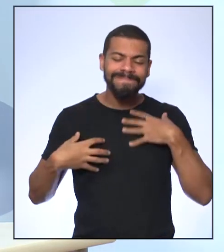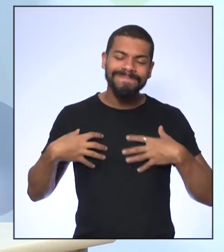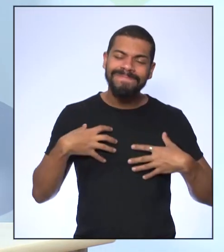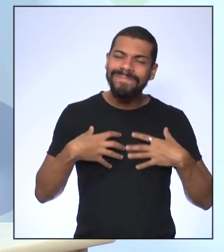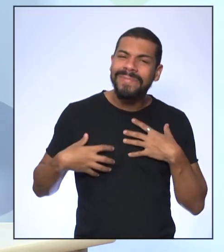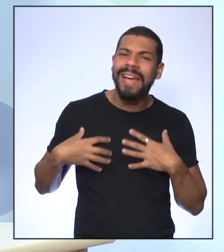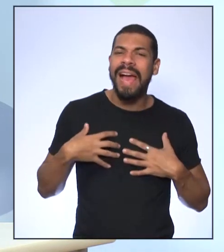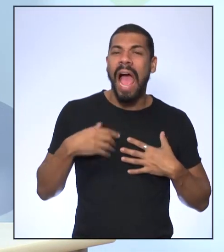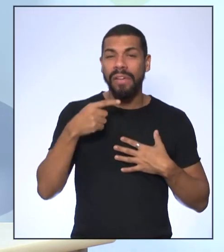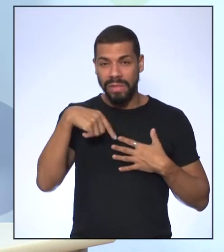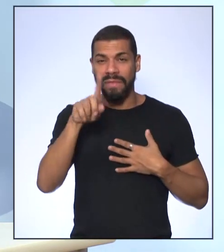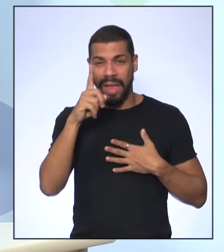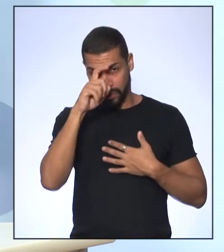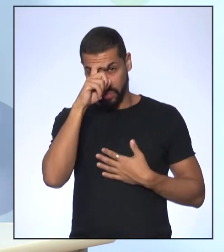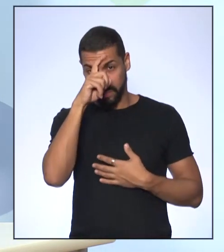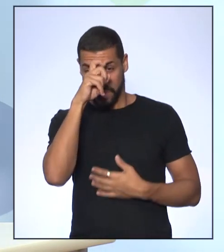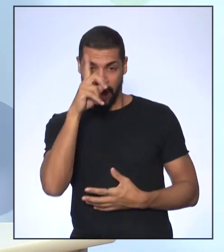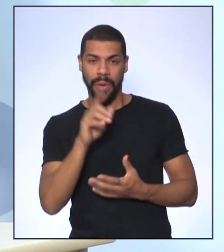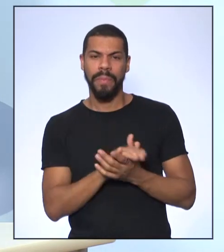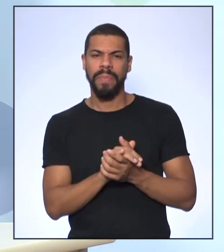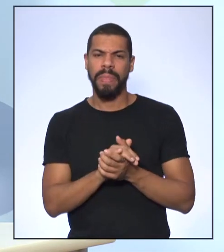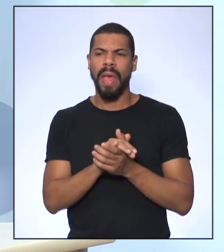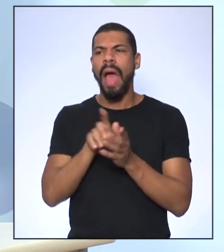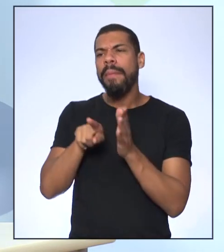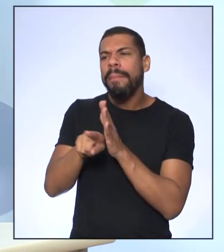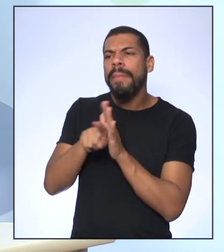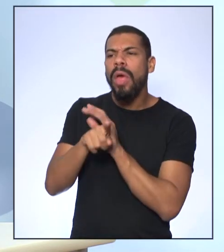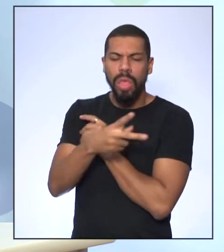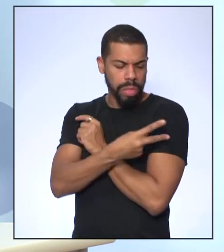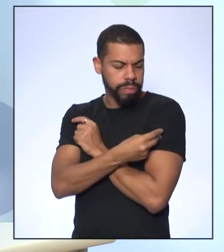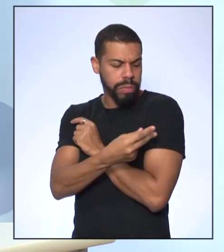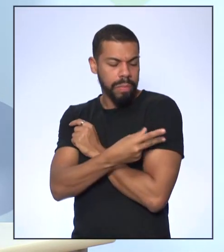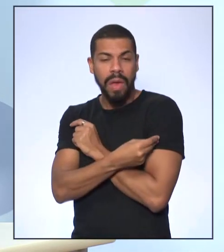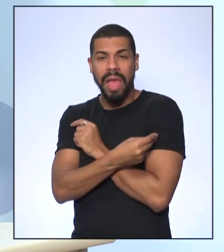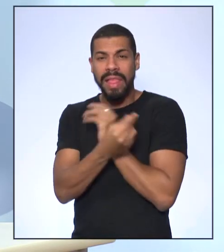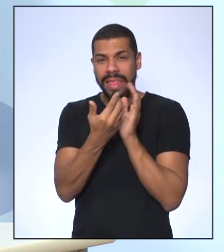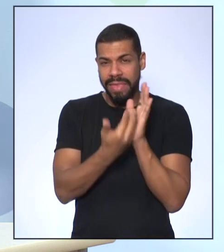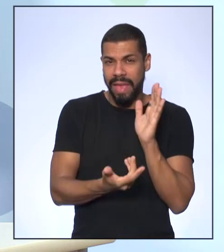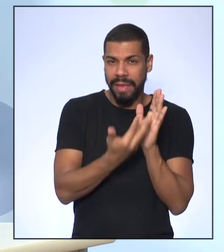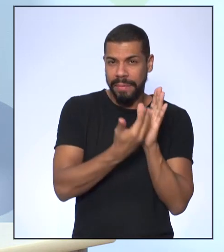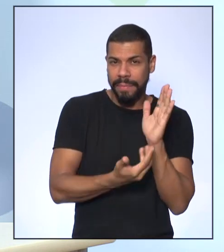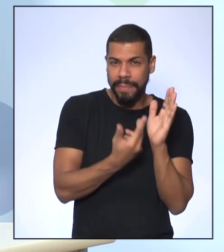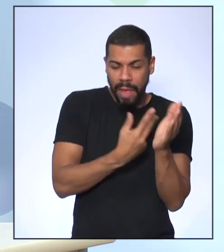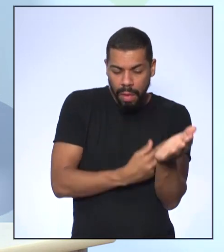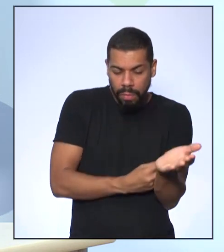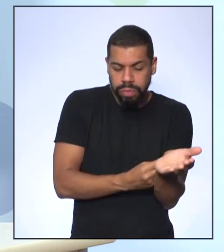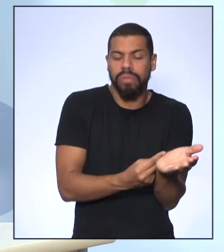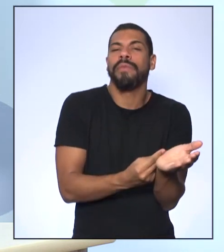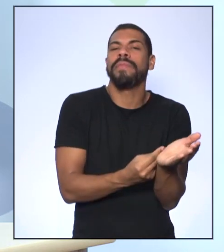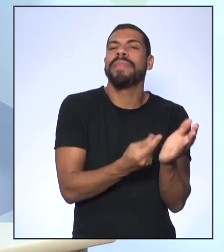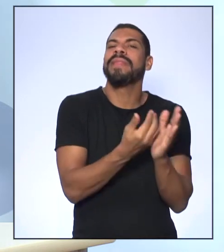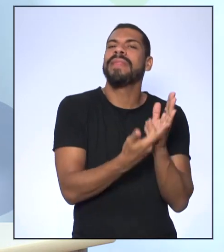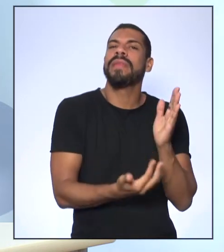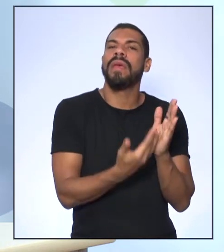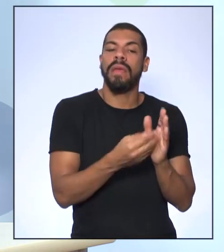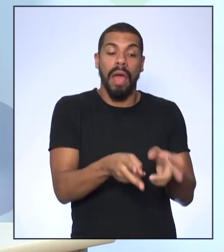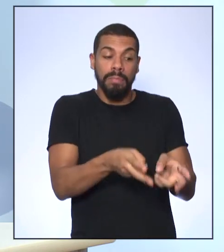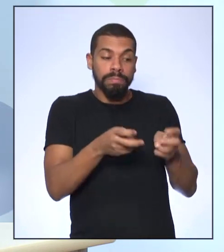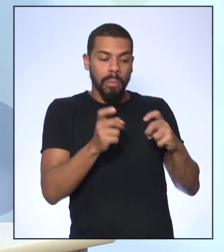Você vai lá no hospital e eles pedem um examezinho de sangue. Quando você olha esse exame, o que está alterado? O que o médico vai